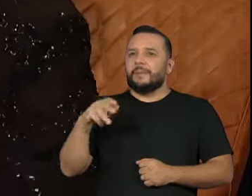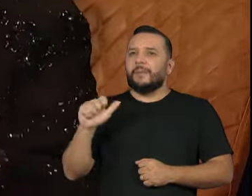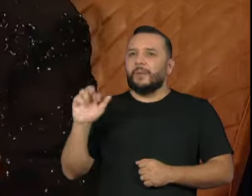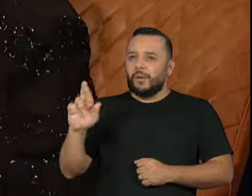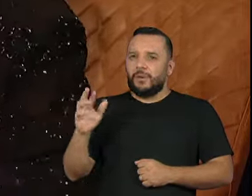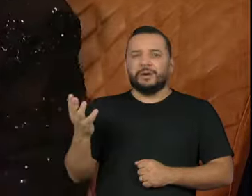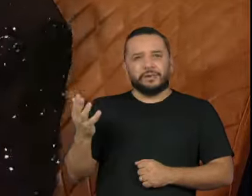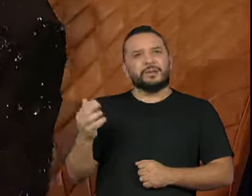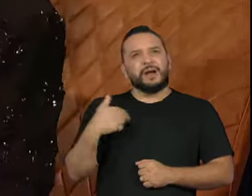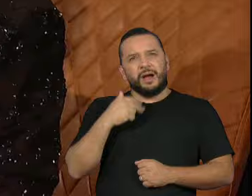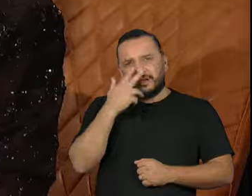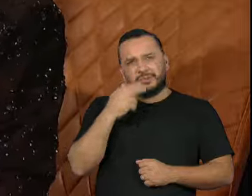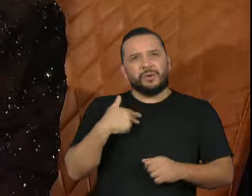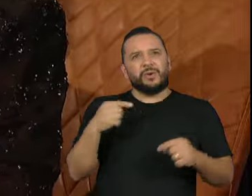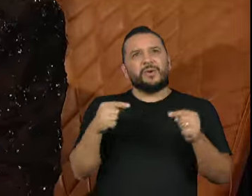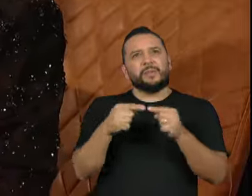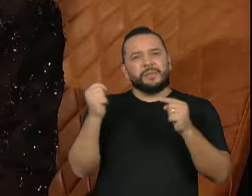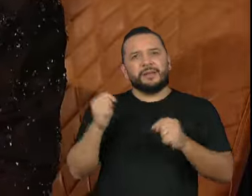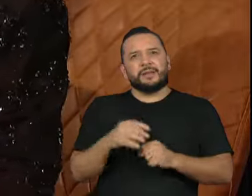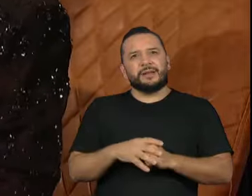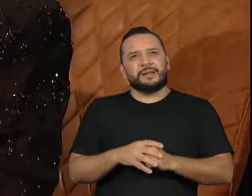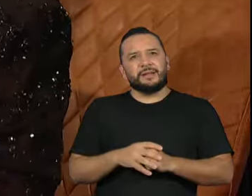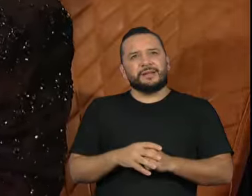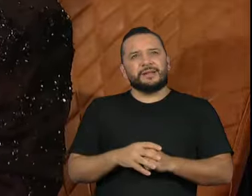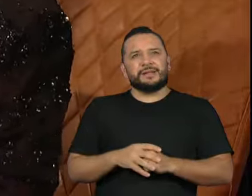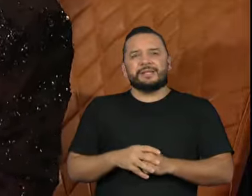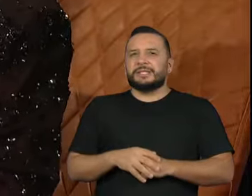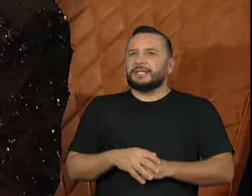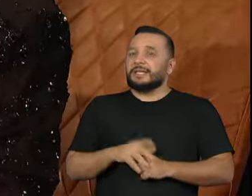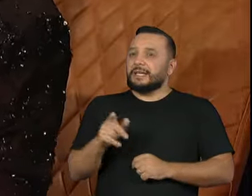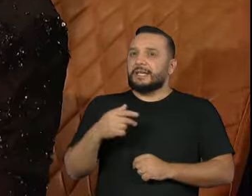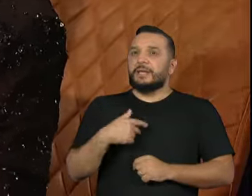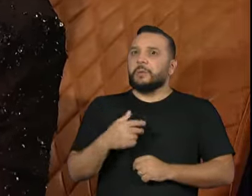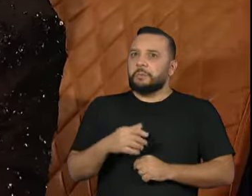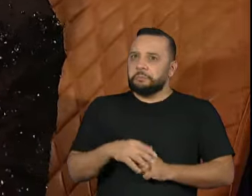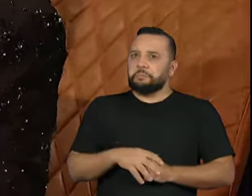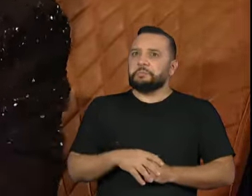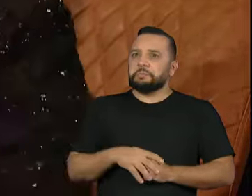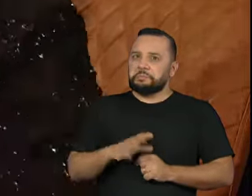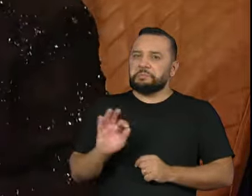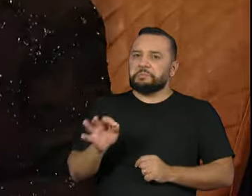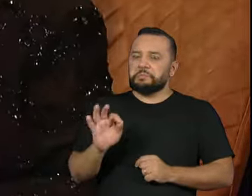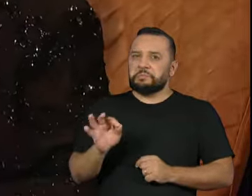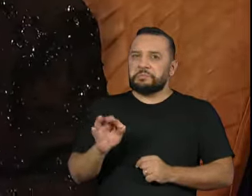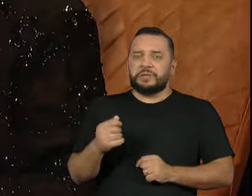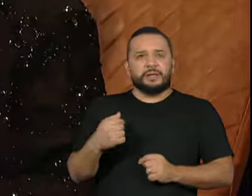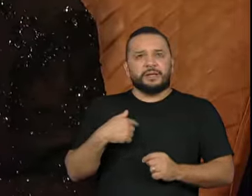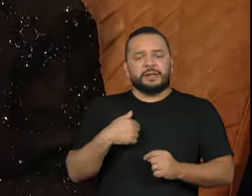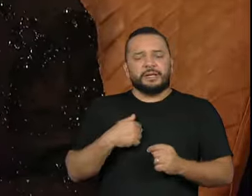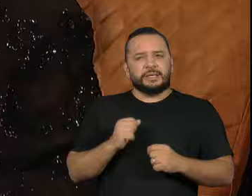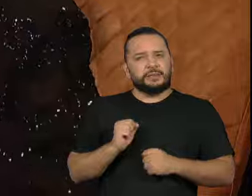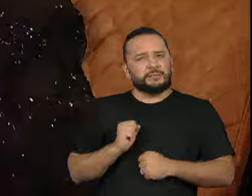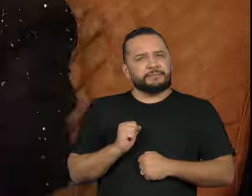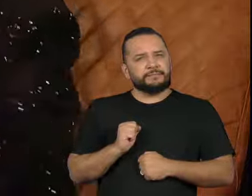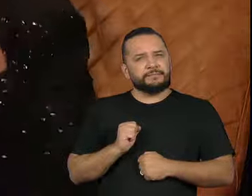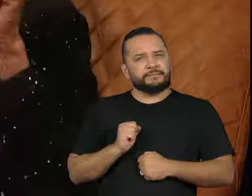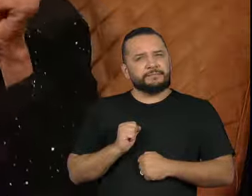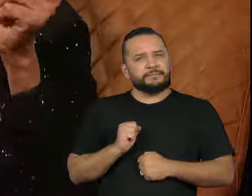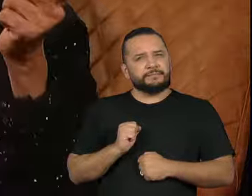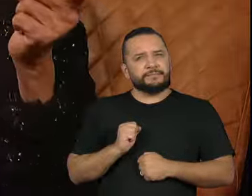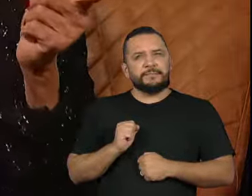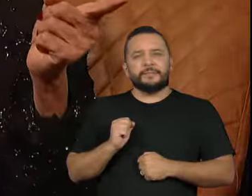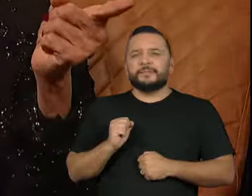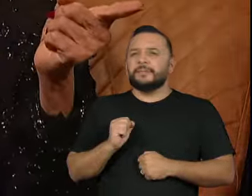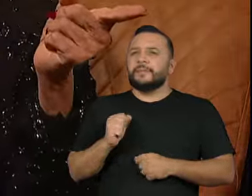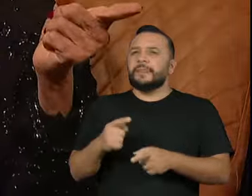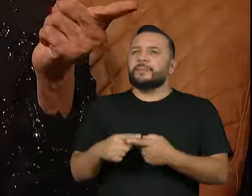né? Eu acho que de tanto amor fica bonito. Ele não teve dúvida, você acredita que parou um momento? Ele disse, por que você vai casar